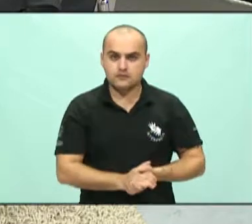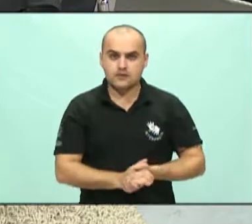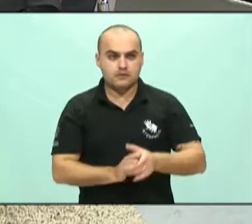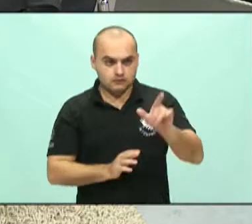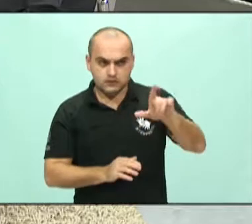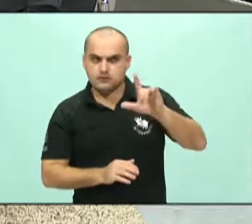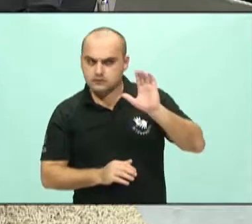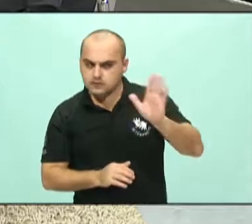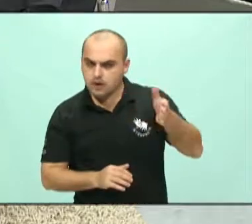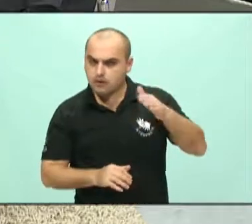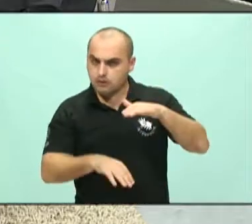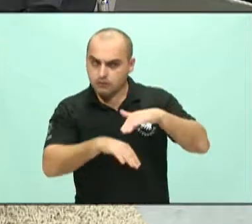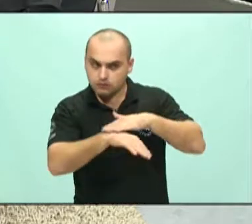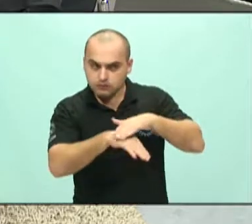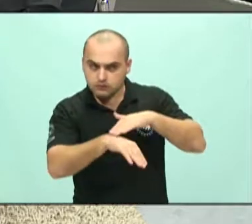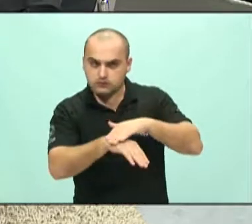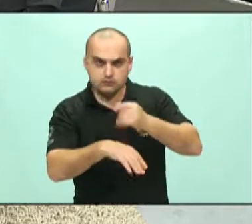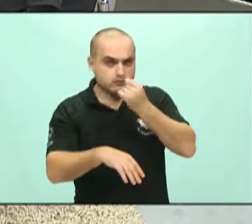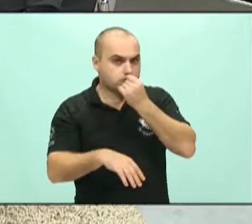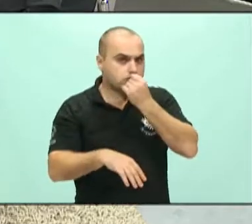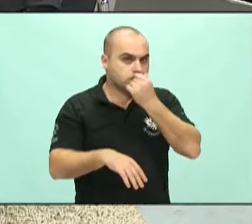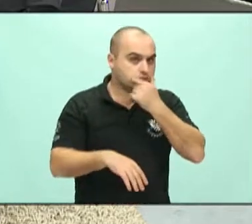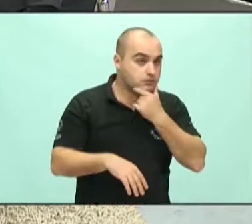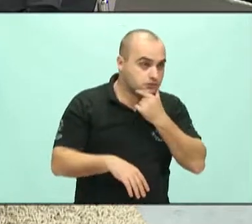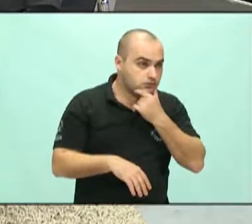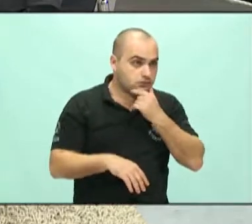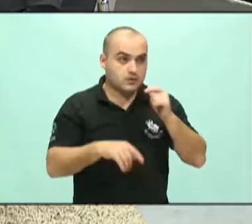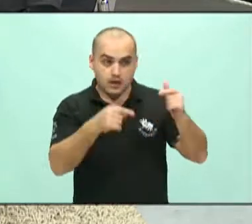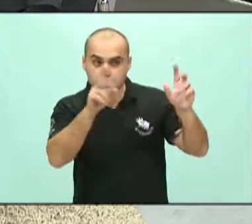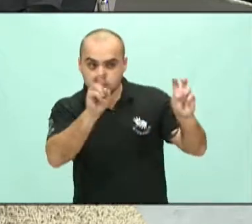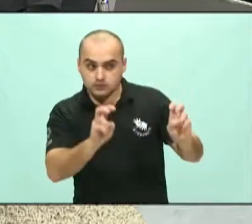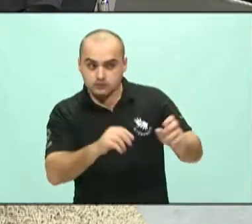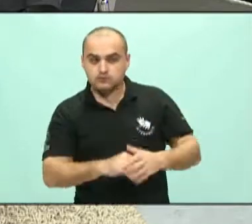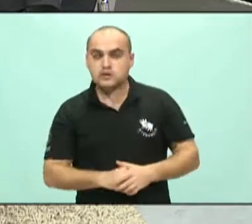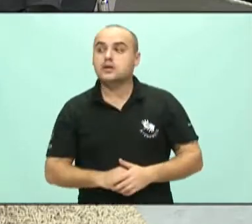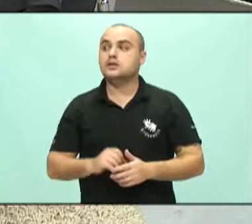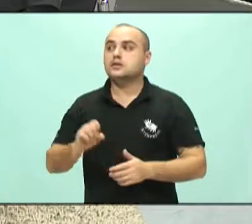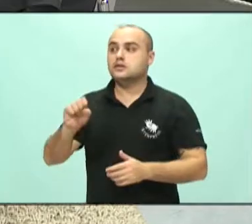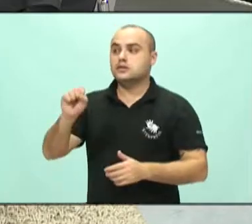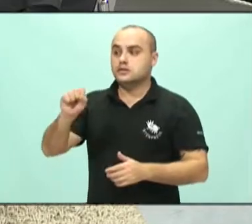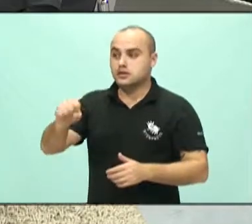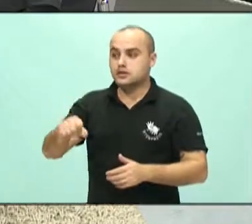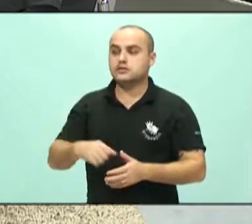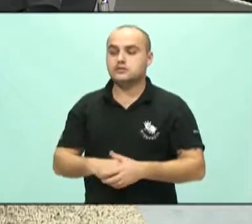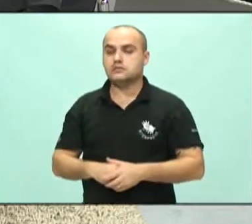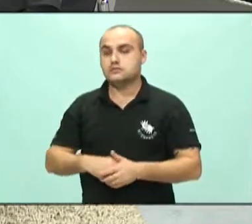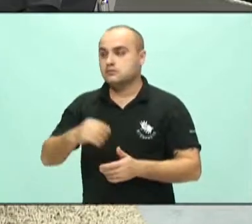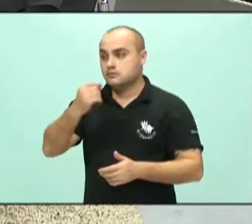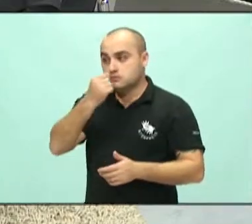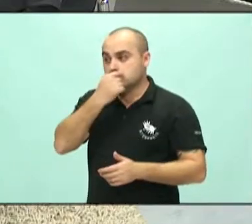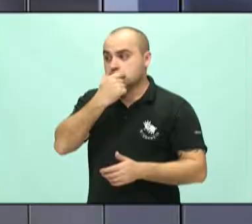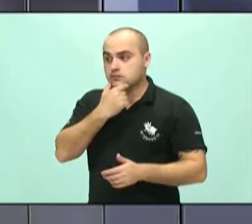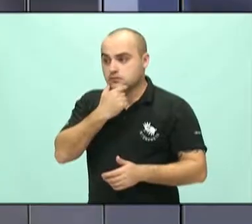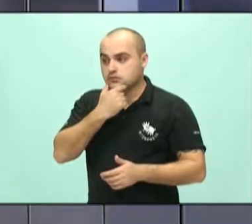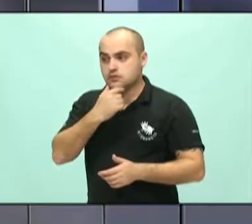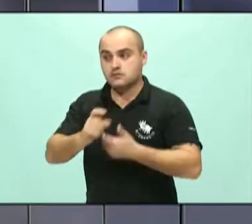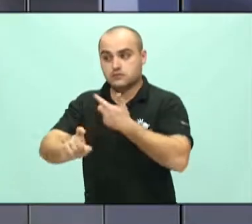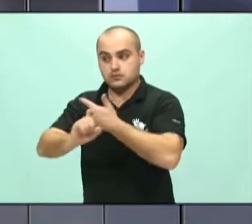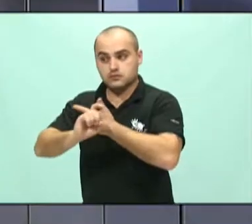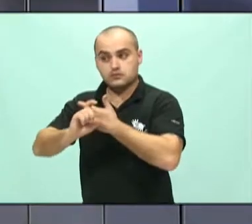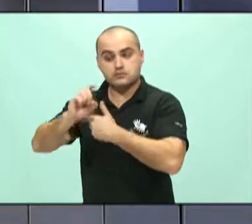tem conversado com o prefeito Volney Morastone sobre esses assuntos, vereador? Tem, o prefeito Volney Morastone, o executivo também, municipal, tem